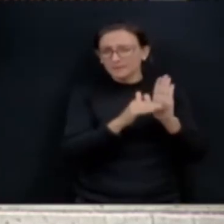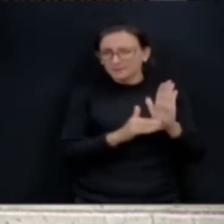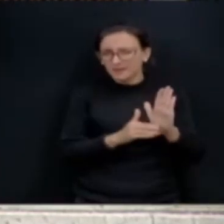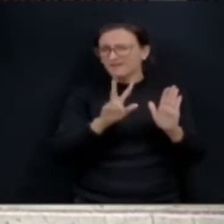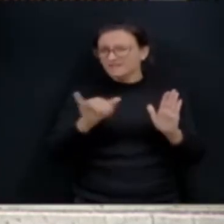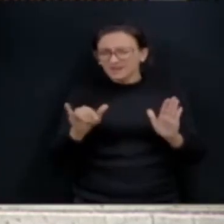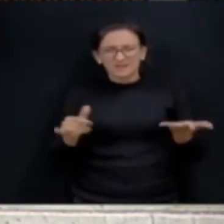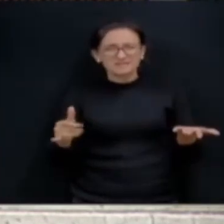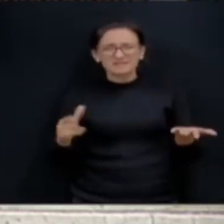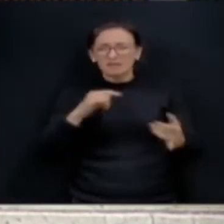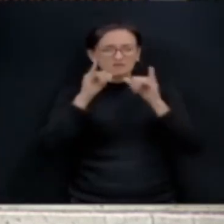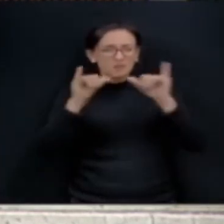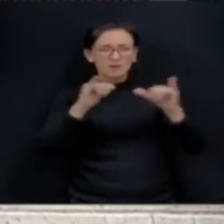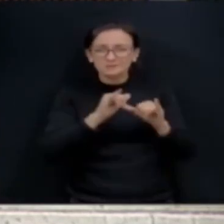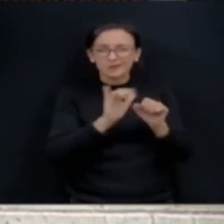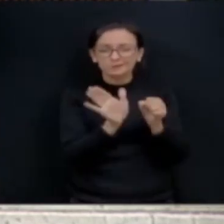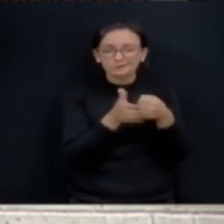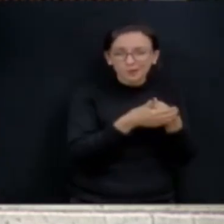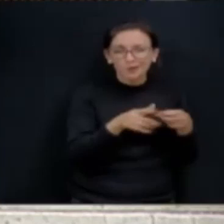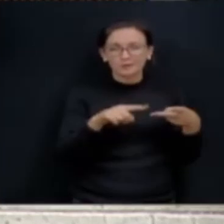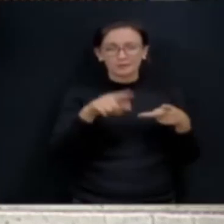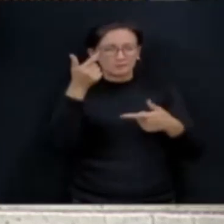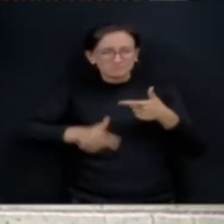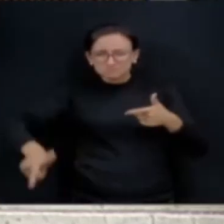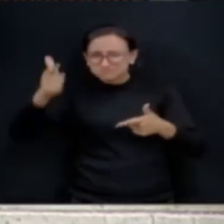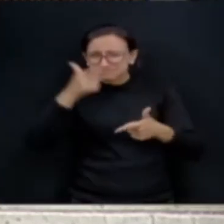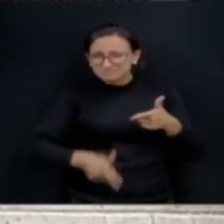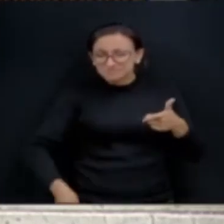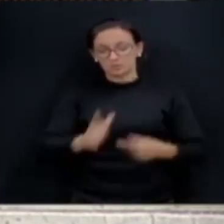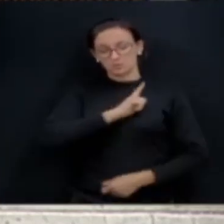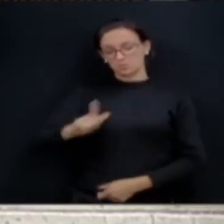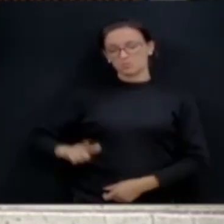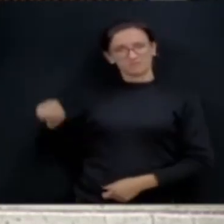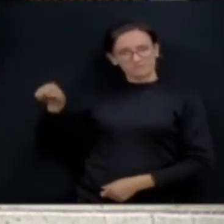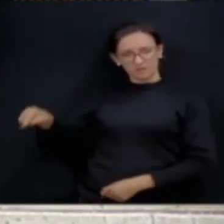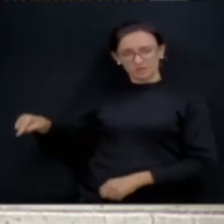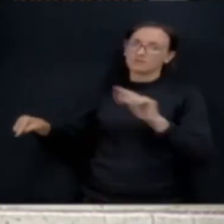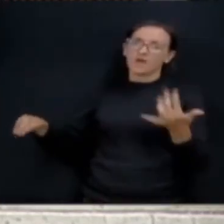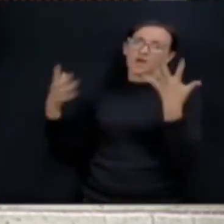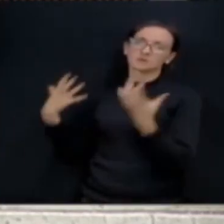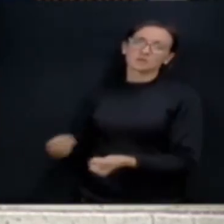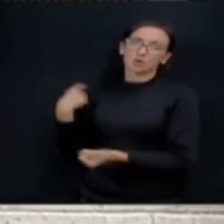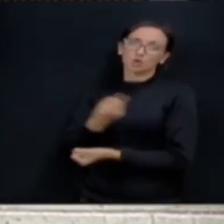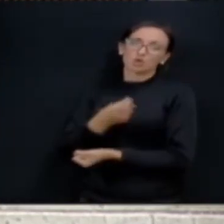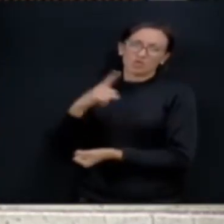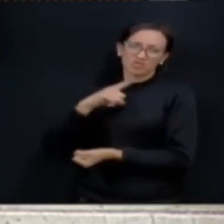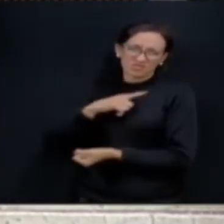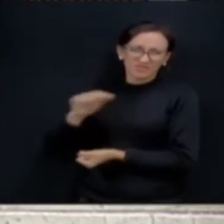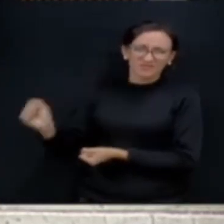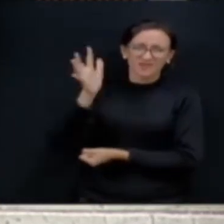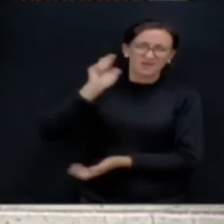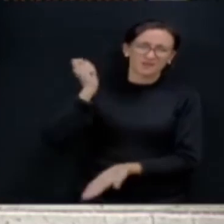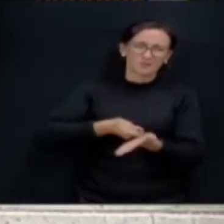omissão de informação, de tanto problema levantado, o governador vai endossar que tenhamos um pedágio